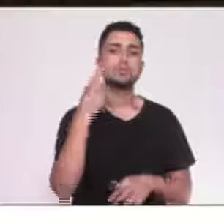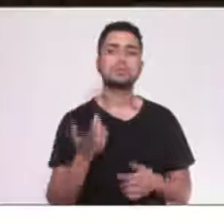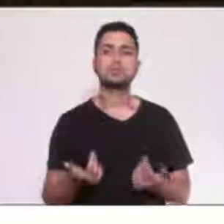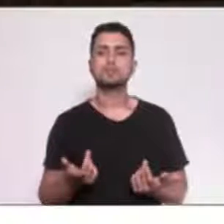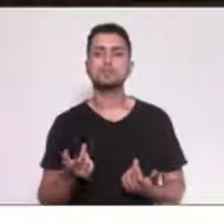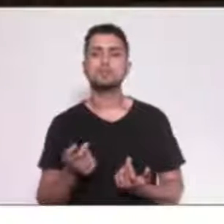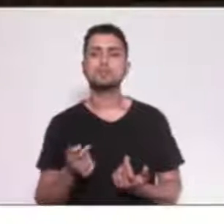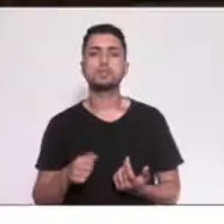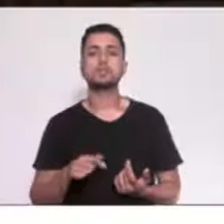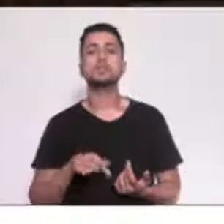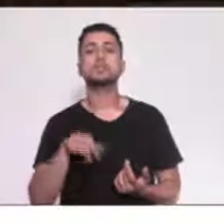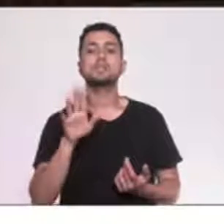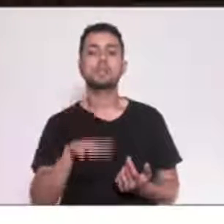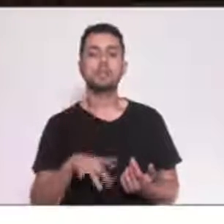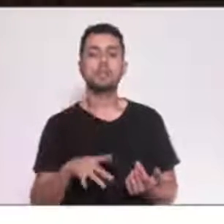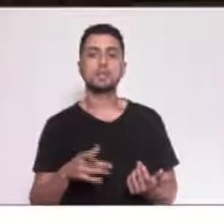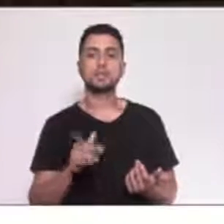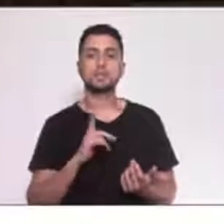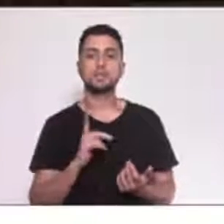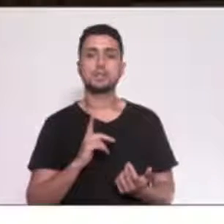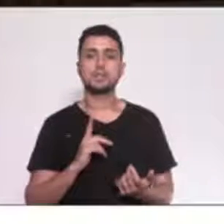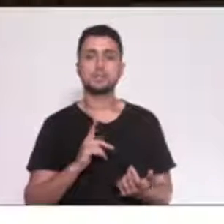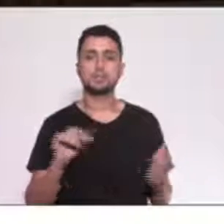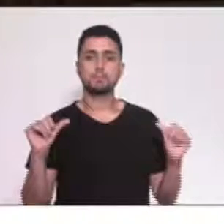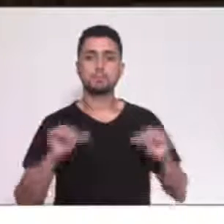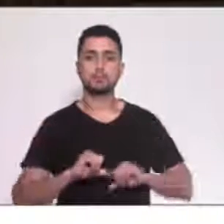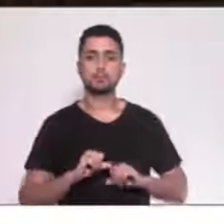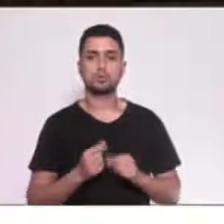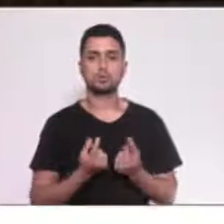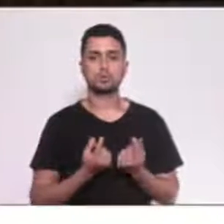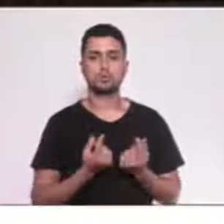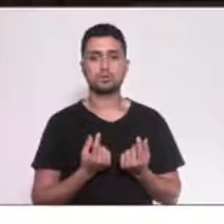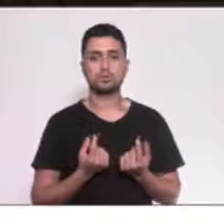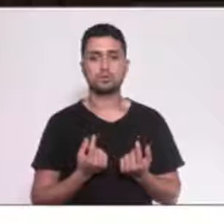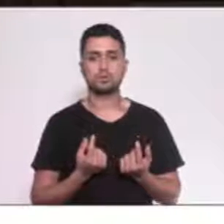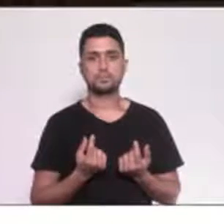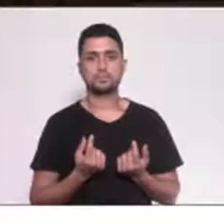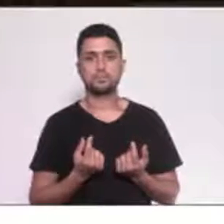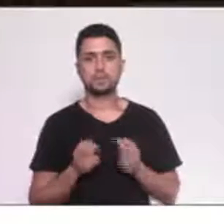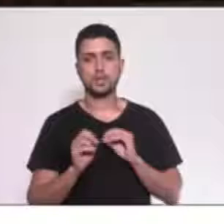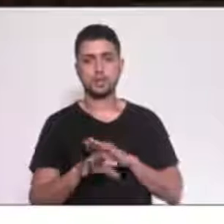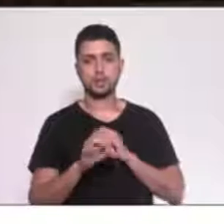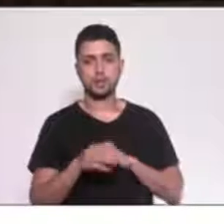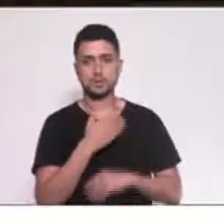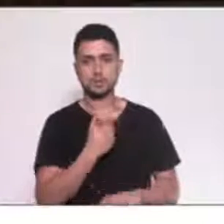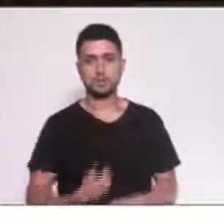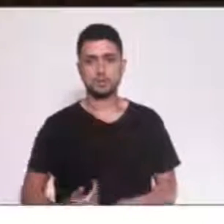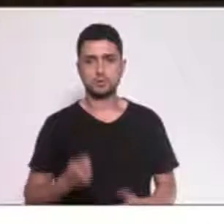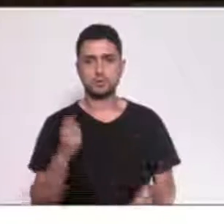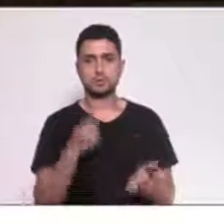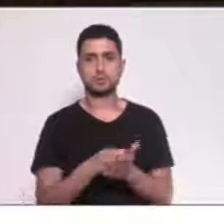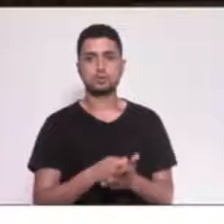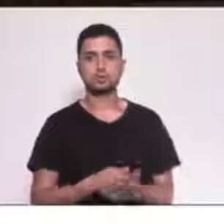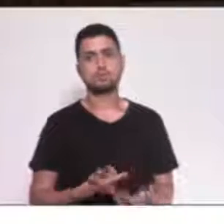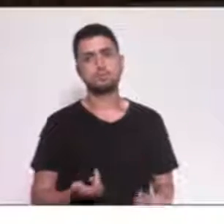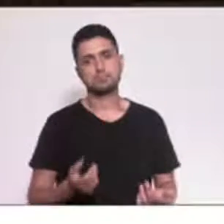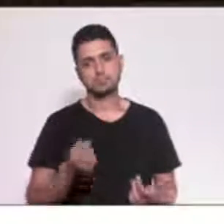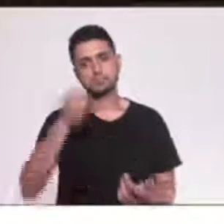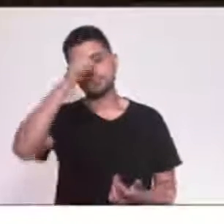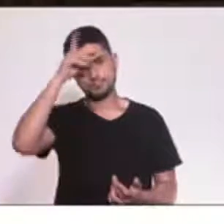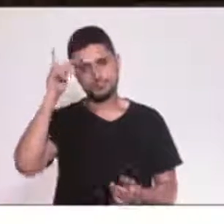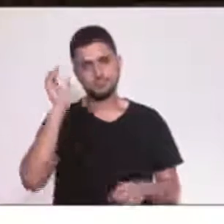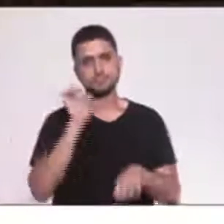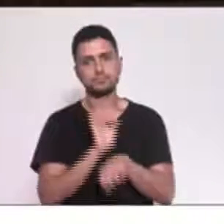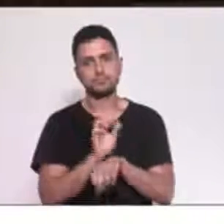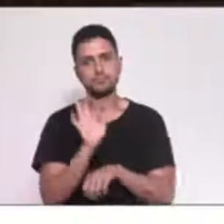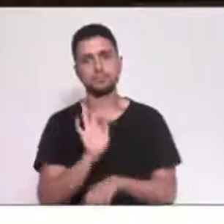mais responde pela oferta de educação básica no Brasil? São os entes municipais, os entes estaduais e o ente distrital. Quem